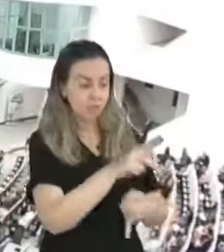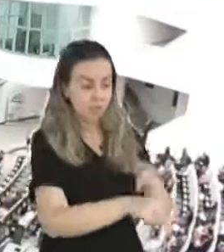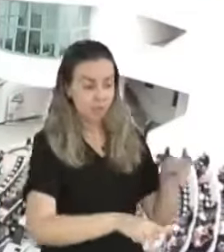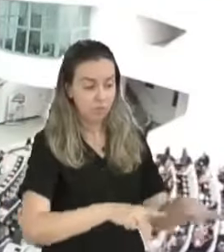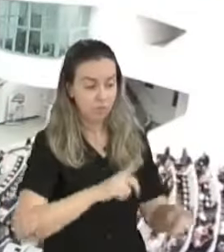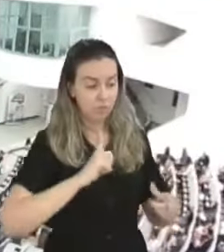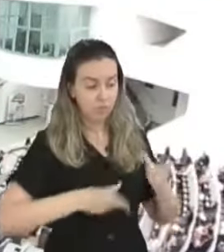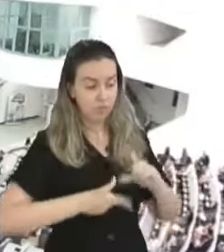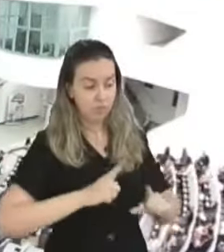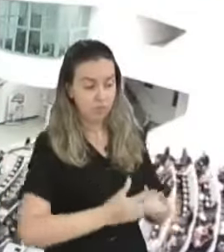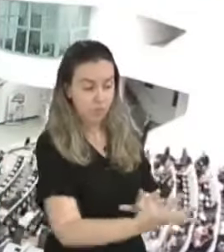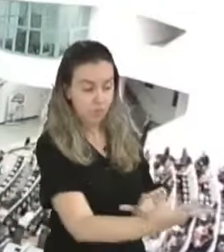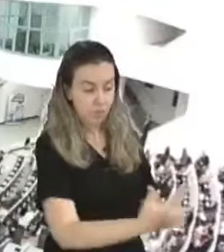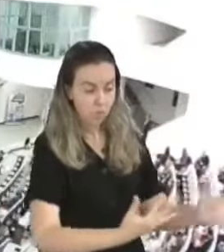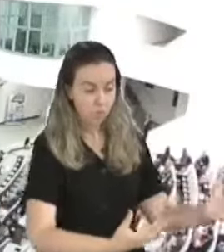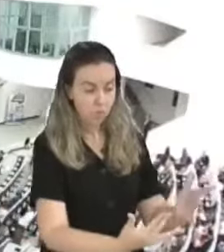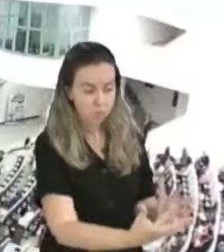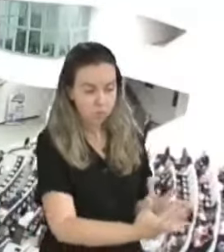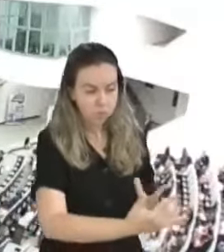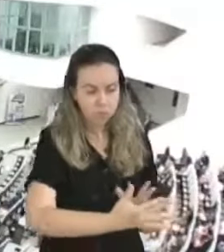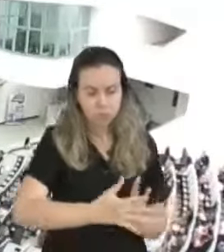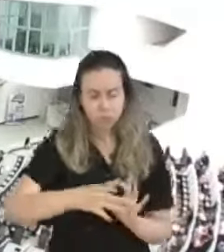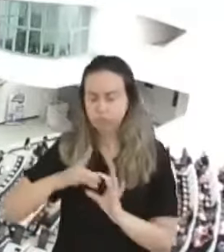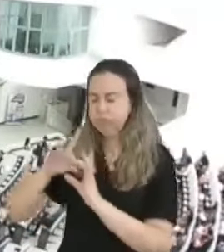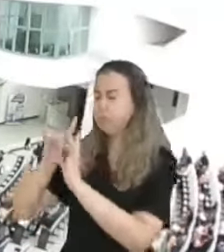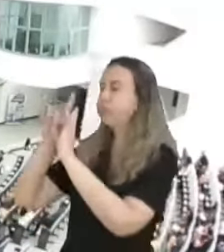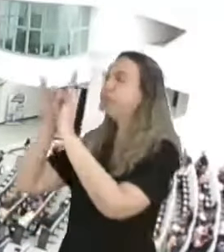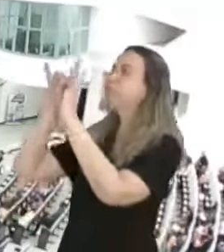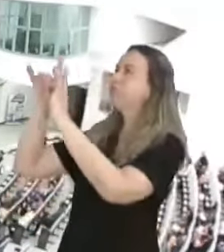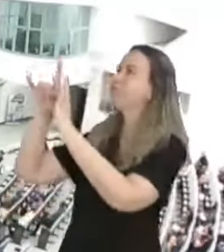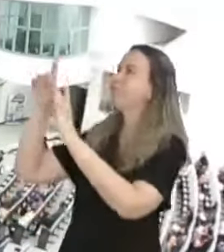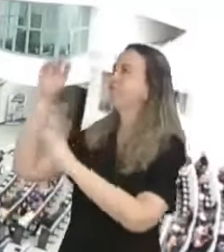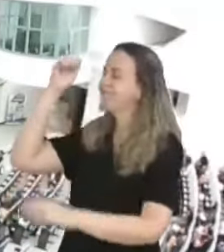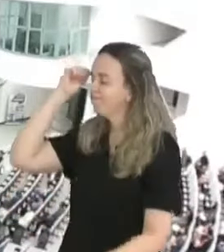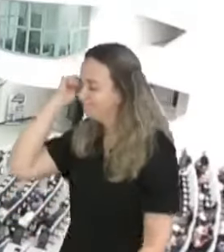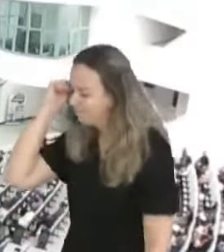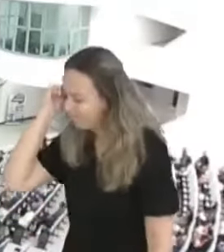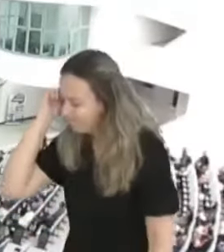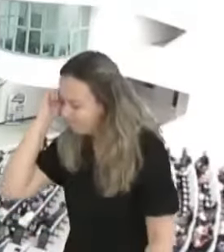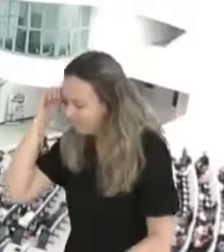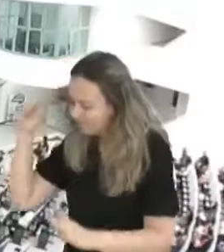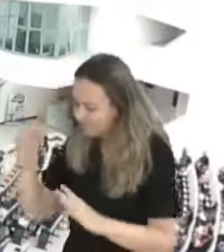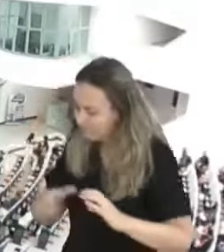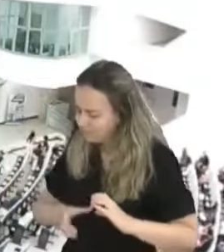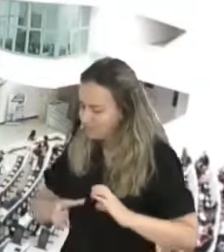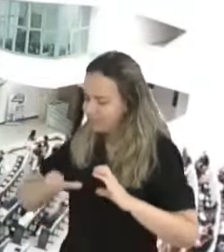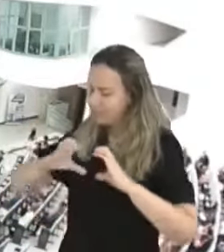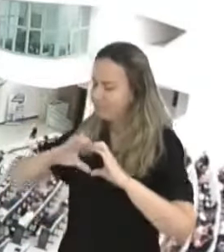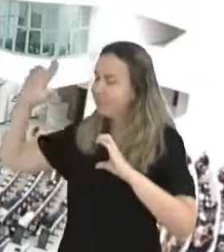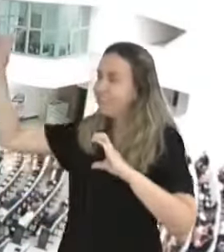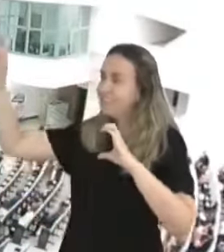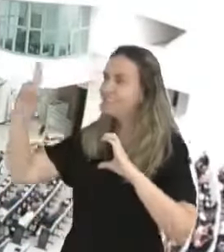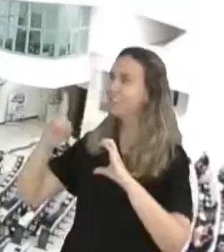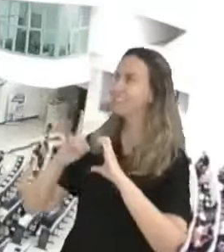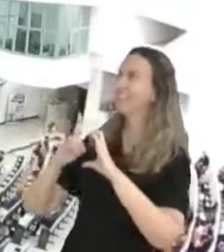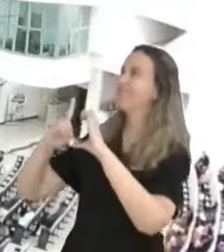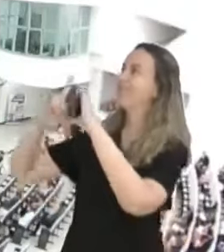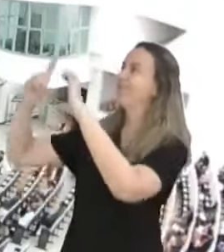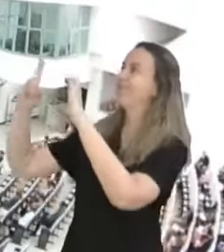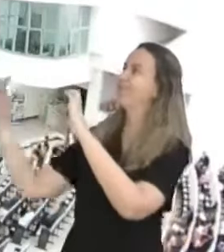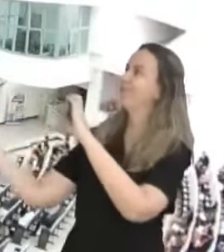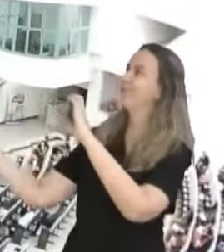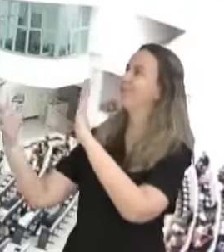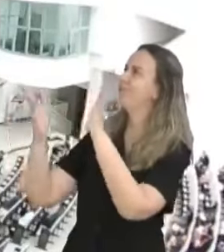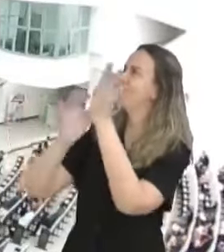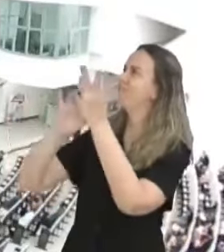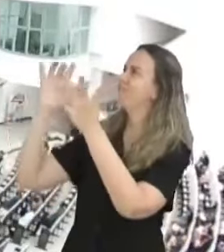forte. Está escrito lá em Isaías capítulo 30, no versículo 15, que em vos